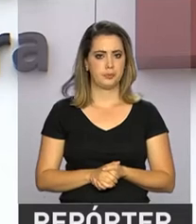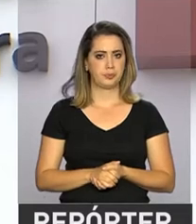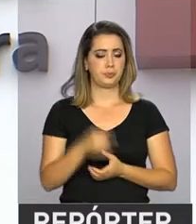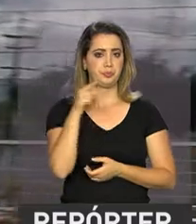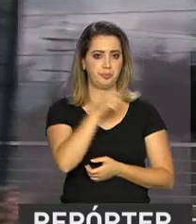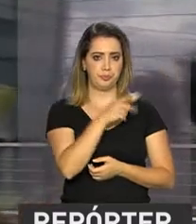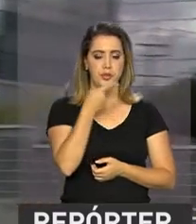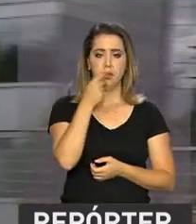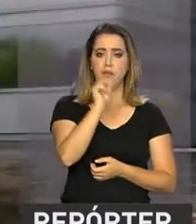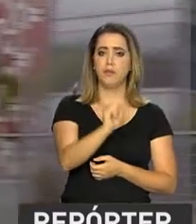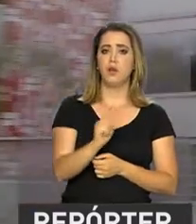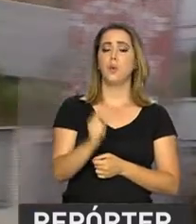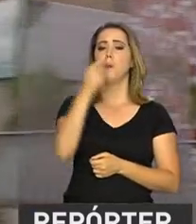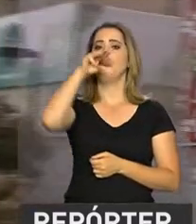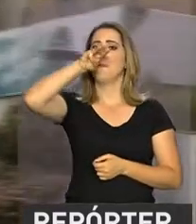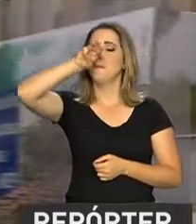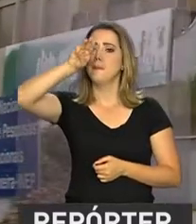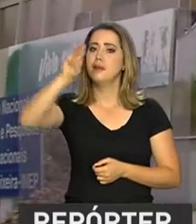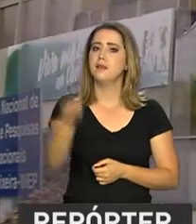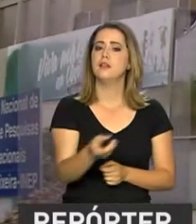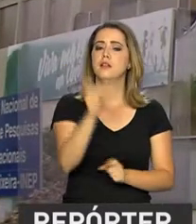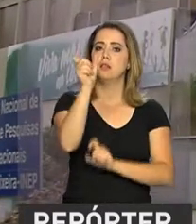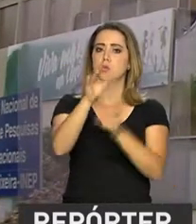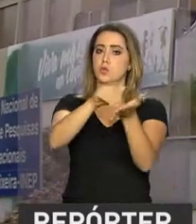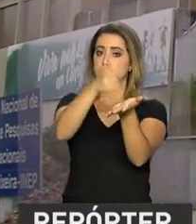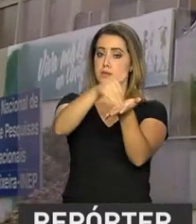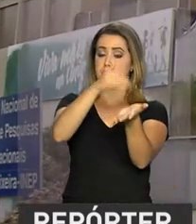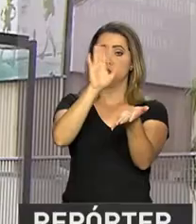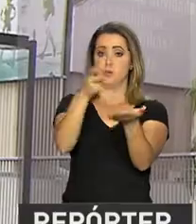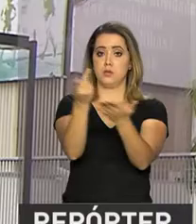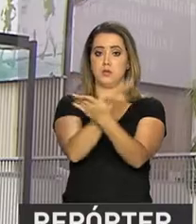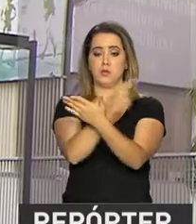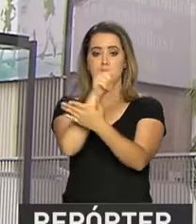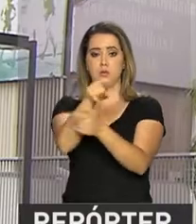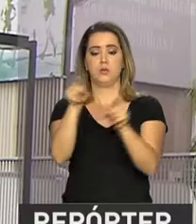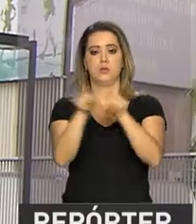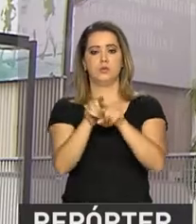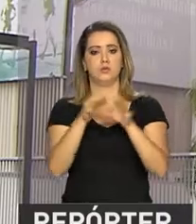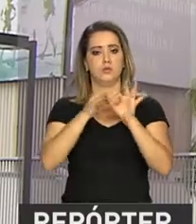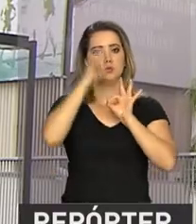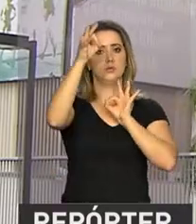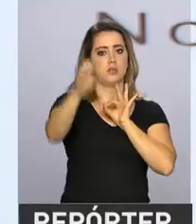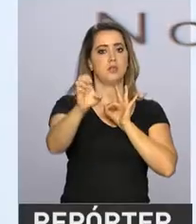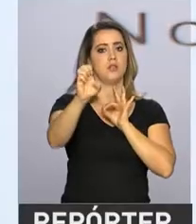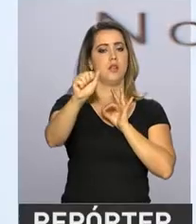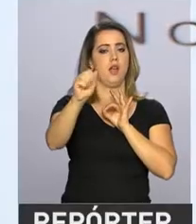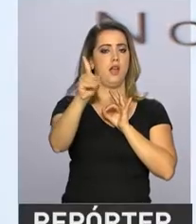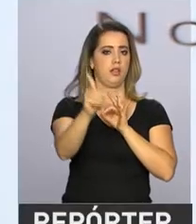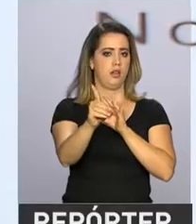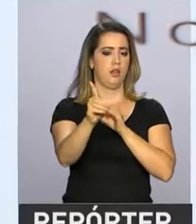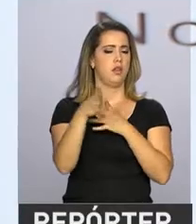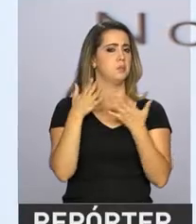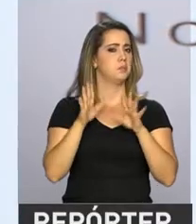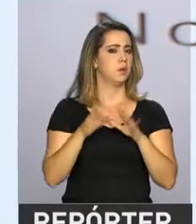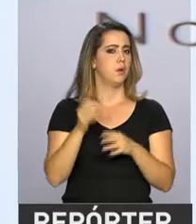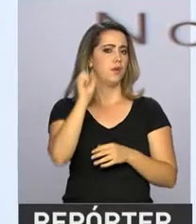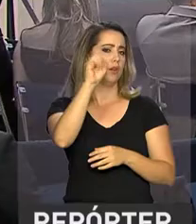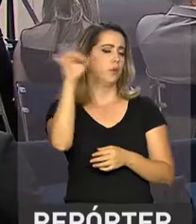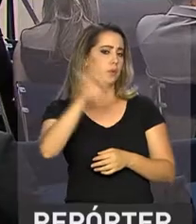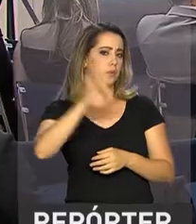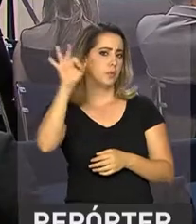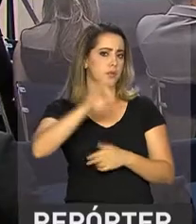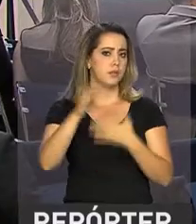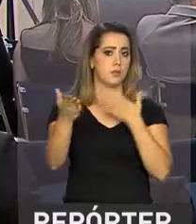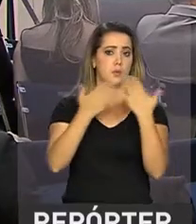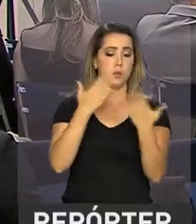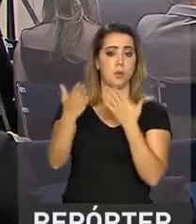Segundo o INEP, quase 1 milhão e 500 mil matrículas foram feitas na modalidade à distância. Um aumento de praticamente 8%